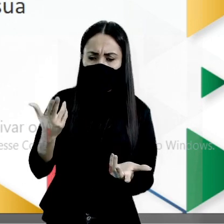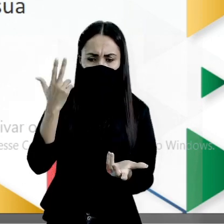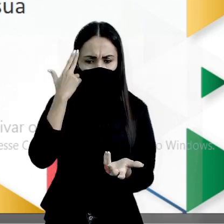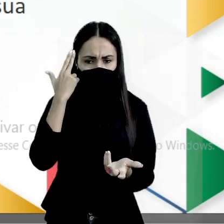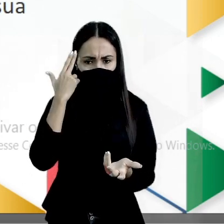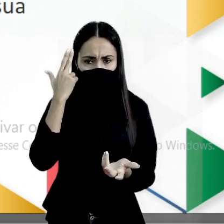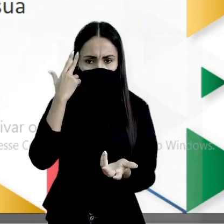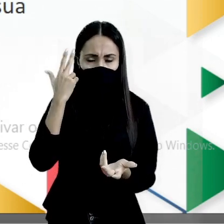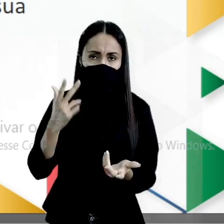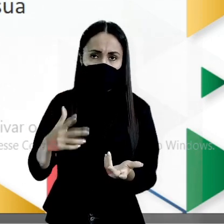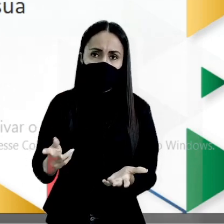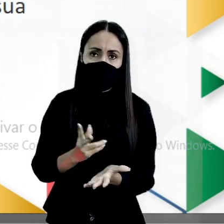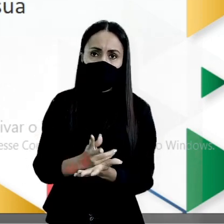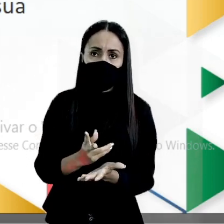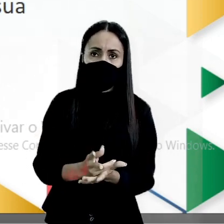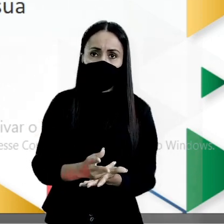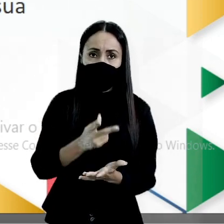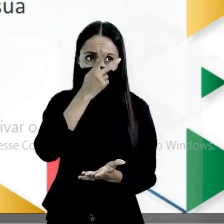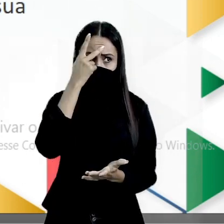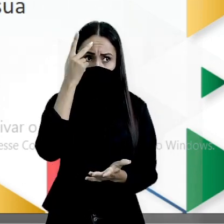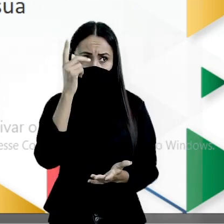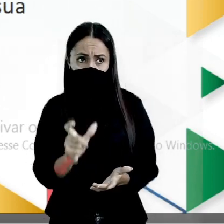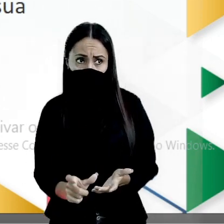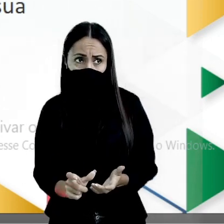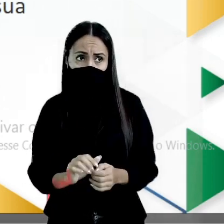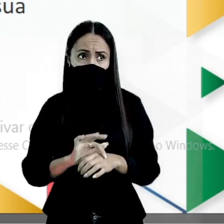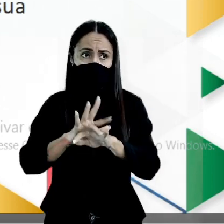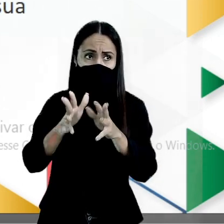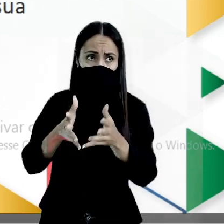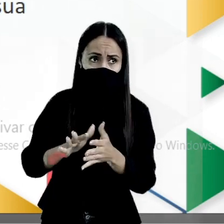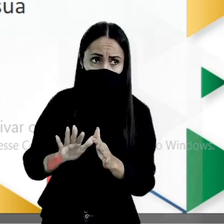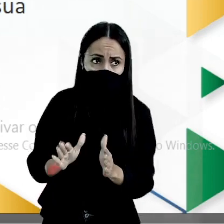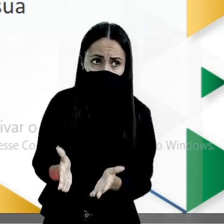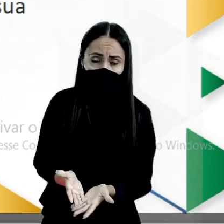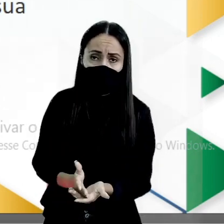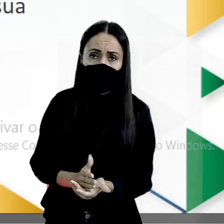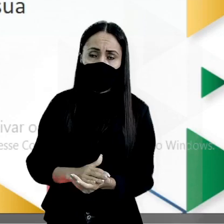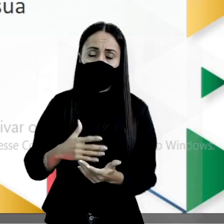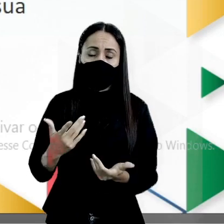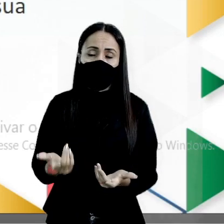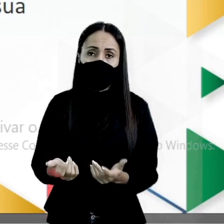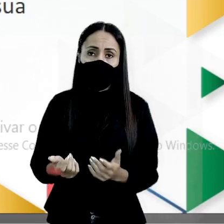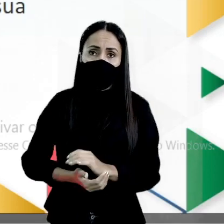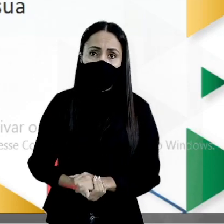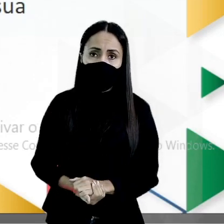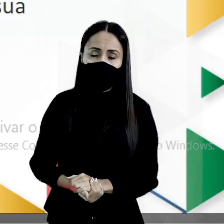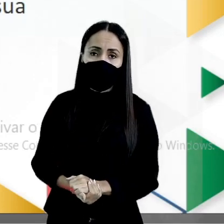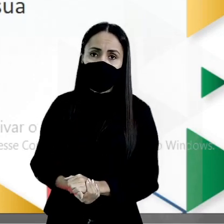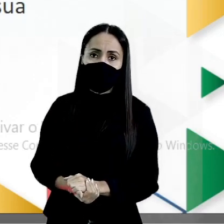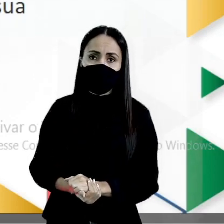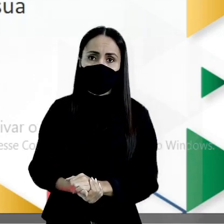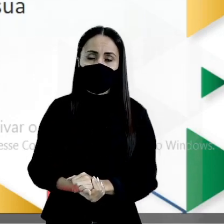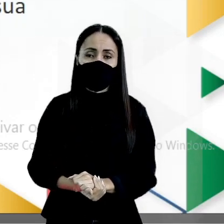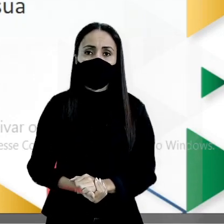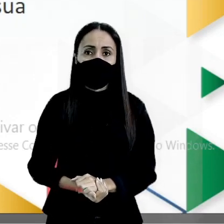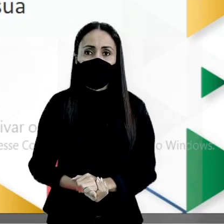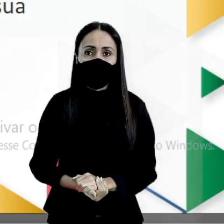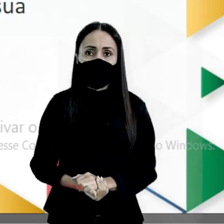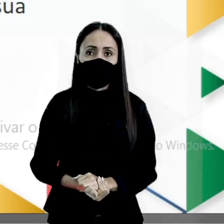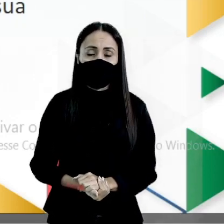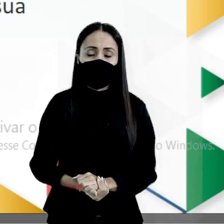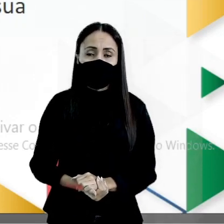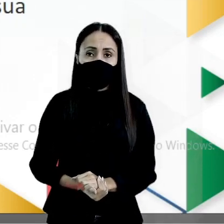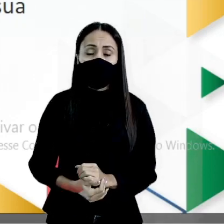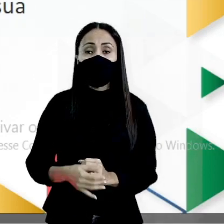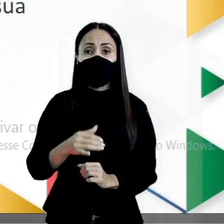geralmente pela mesma pessoa. É isso. No caso da confecção de sapatos, por